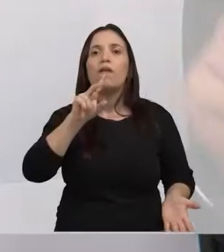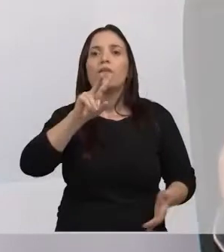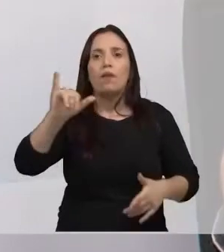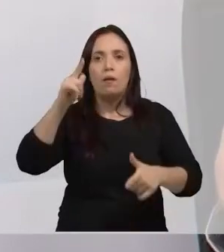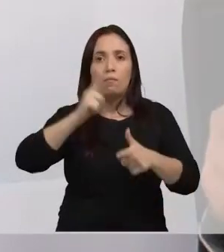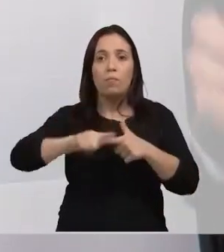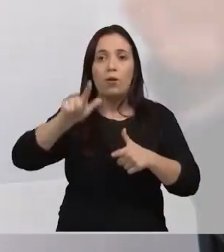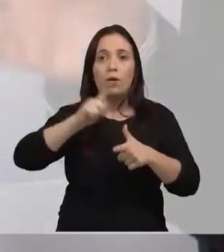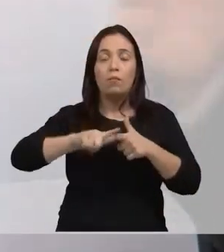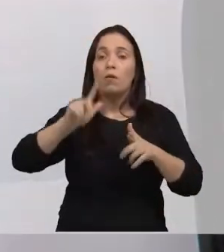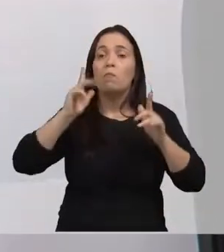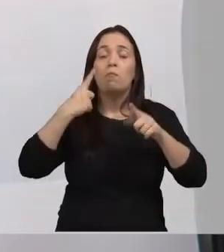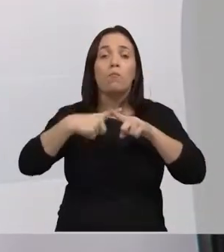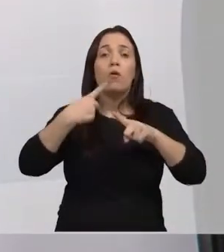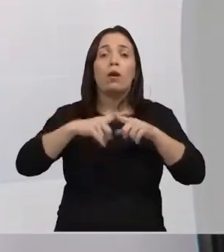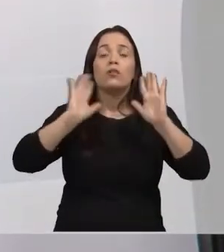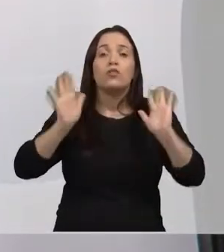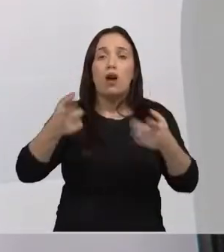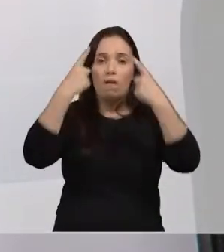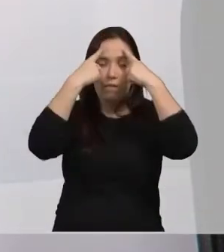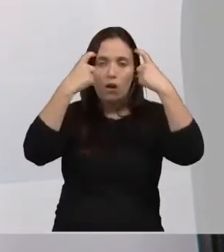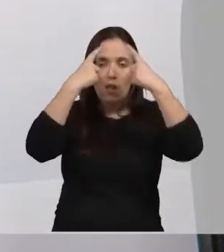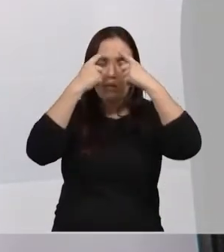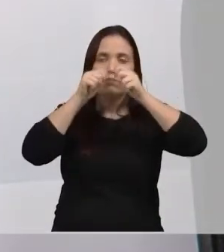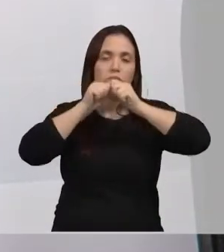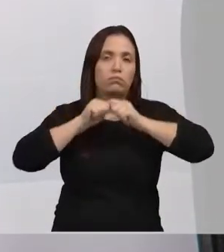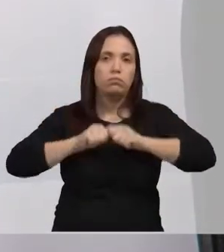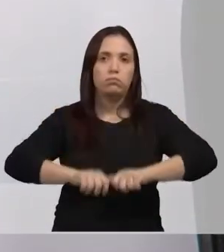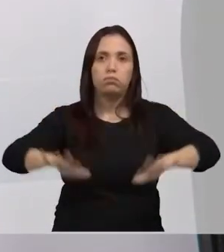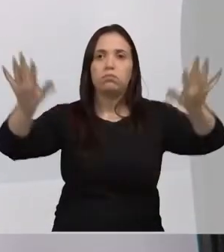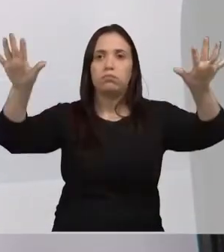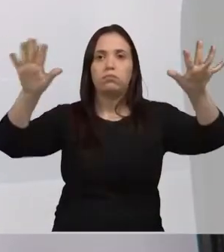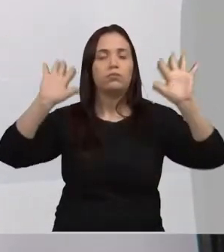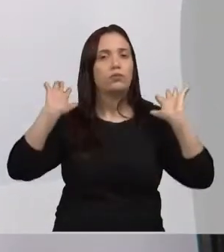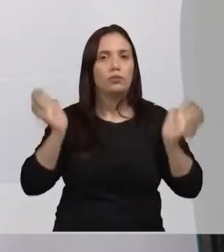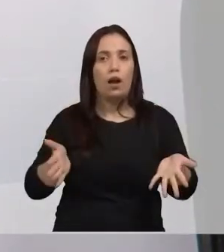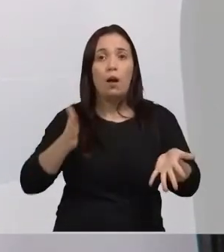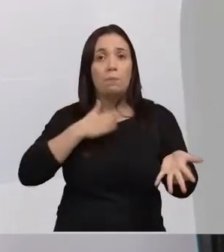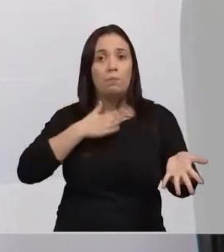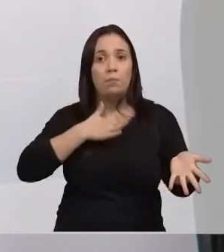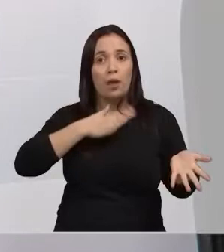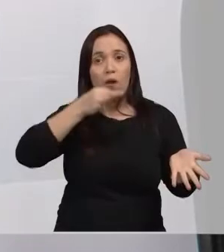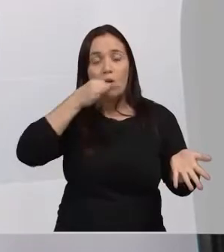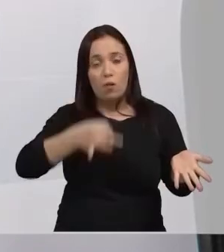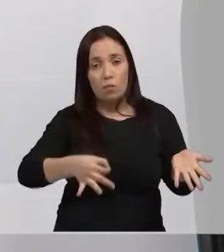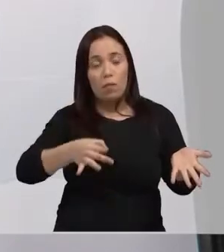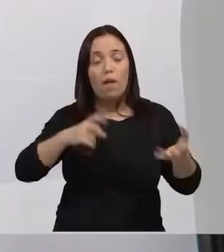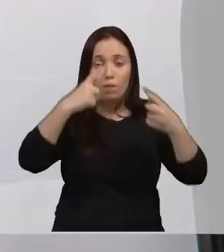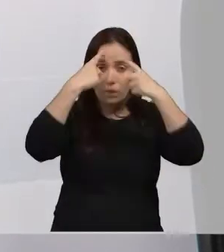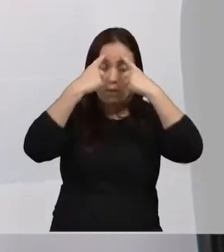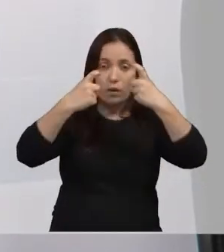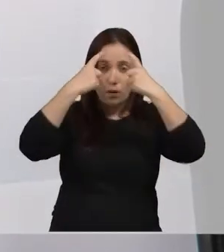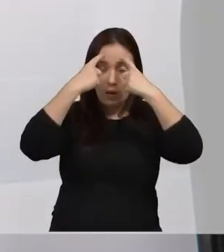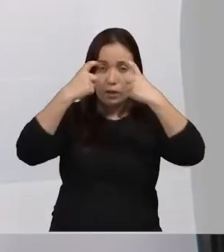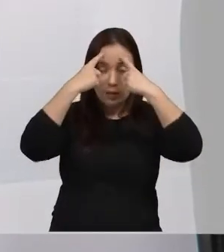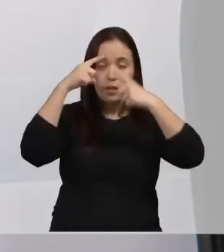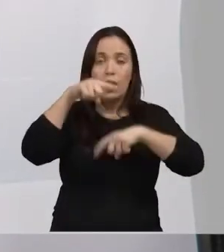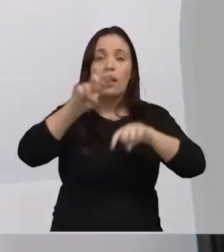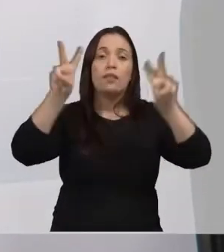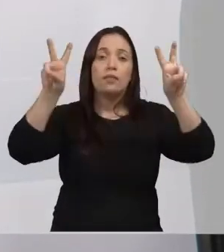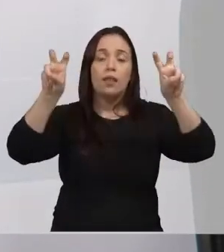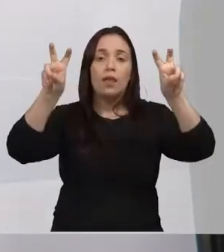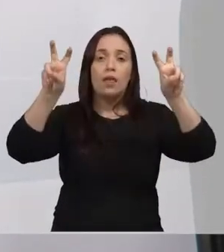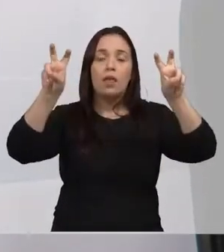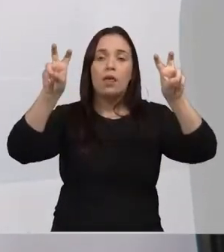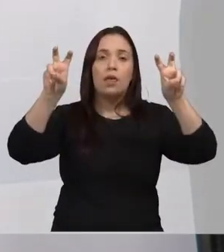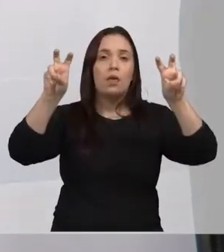Tanto que eu concordo com você, quando você coloca que as oposições no estado do Ceará não podem se pegar